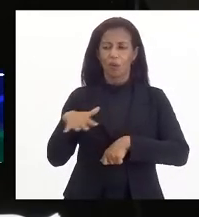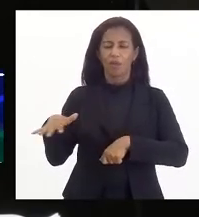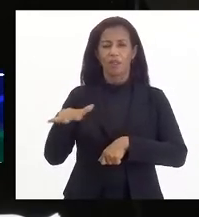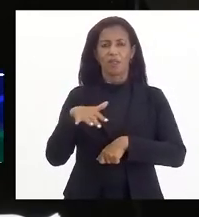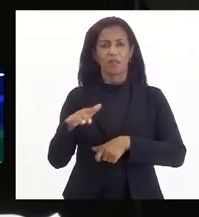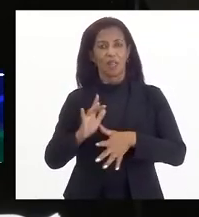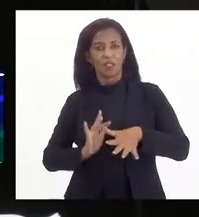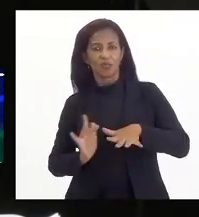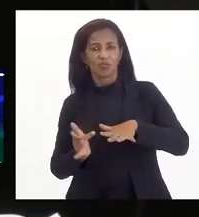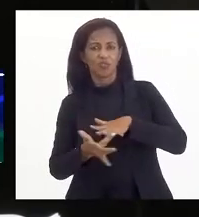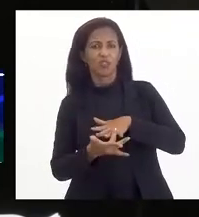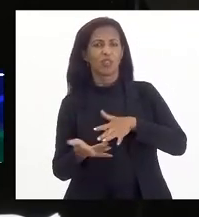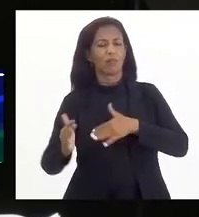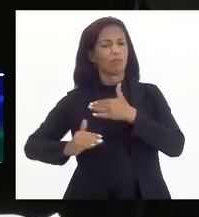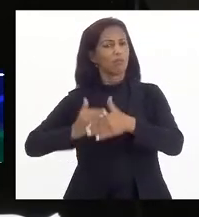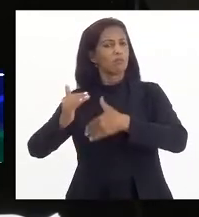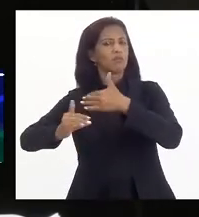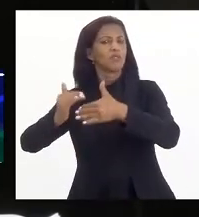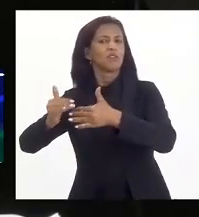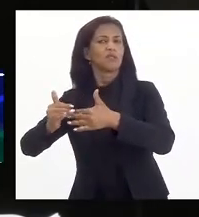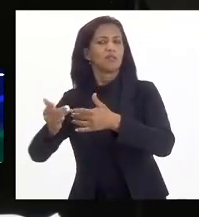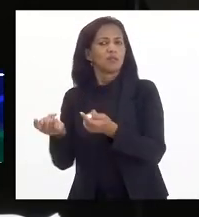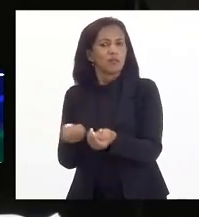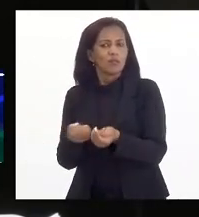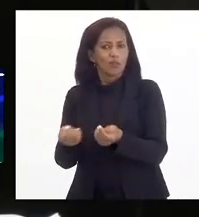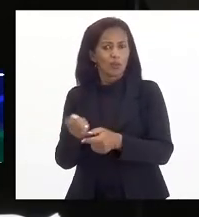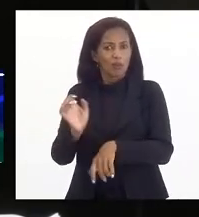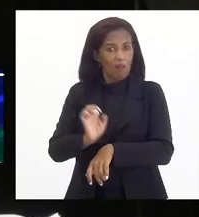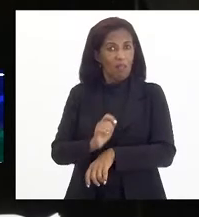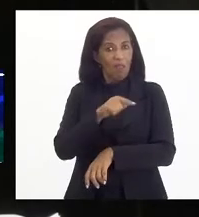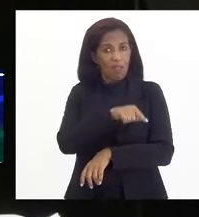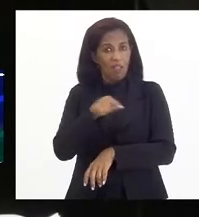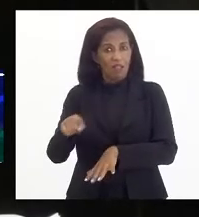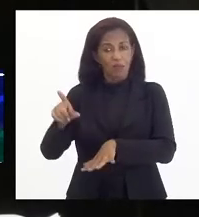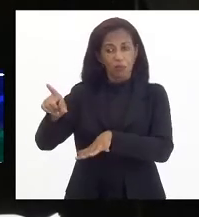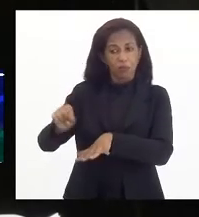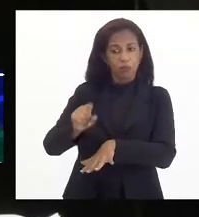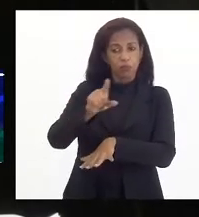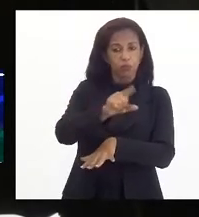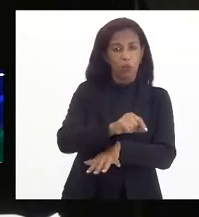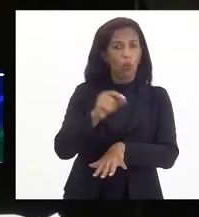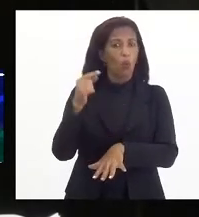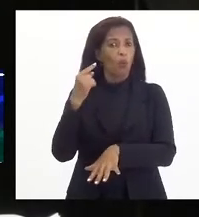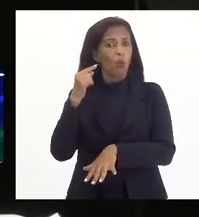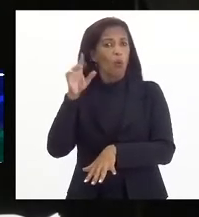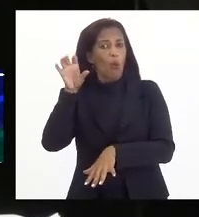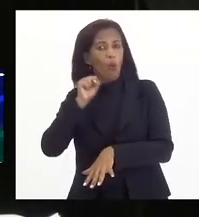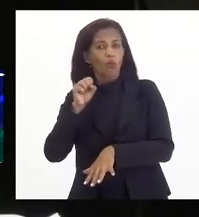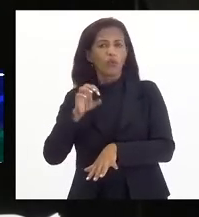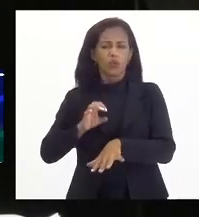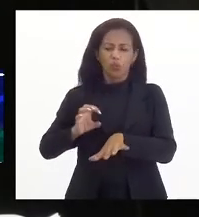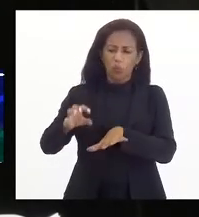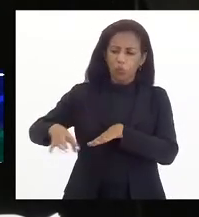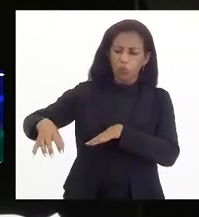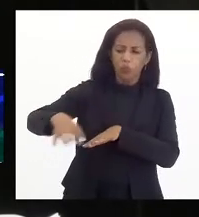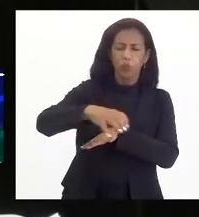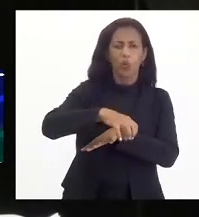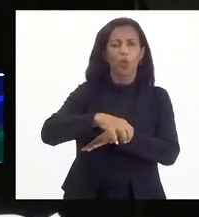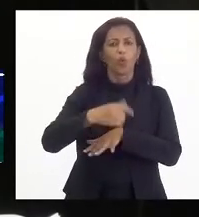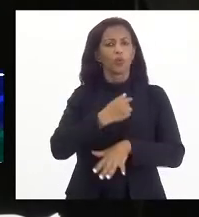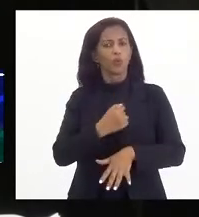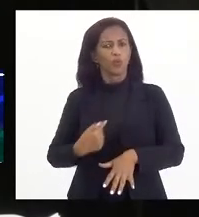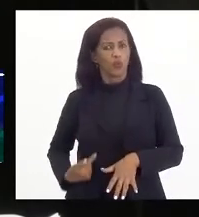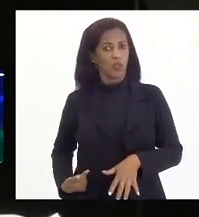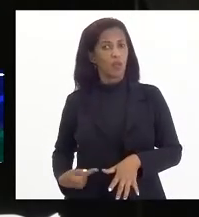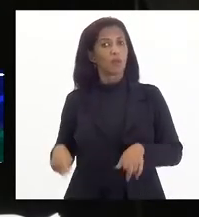áreas de transporte desenvolvimento o estado Essas foram selecionadas ouvindo todos os setores do Governo e da sociedade